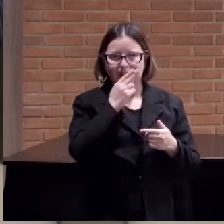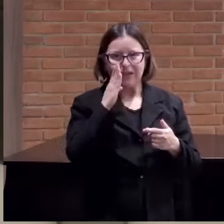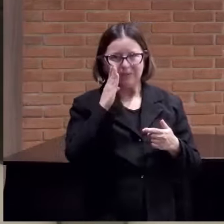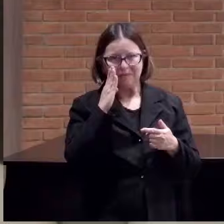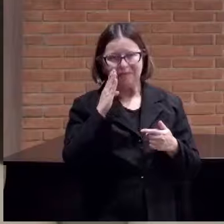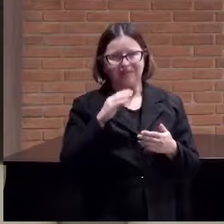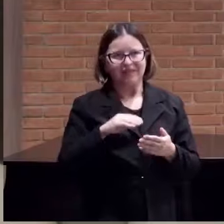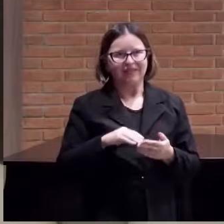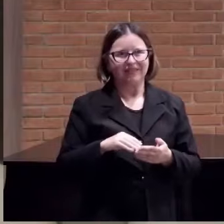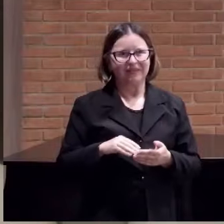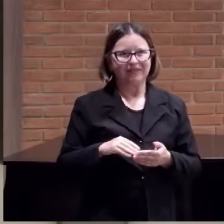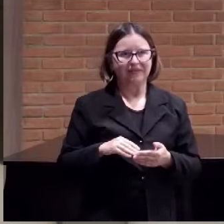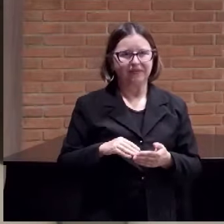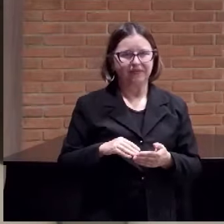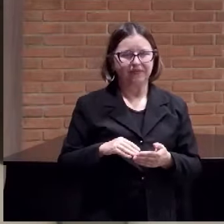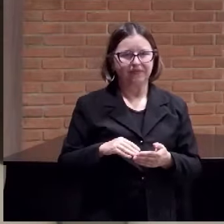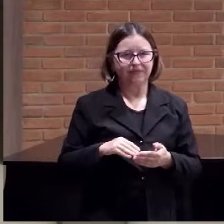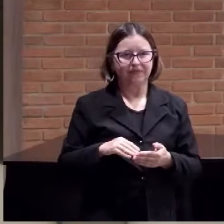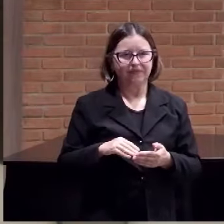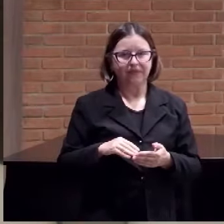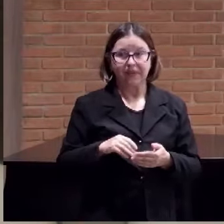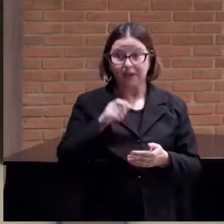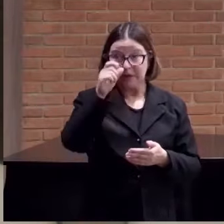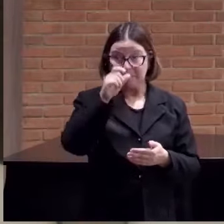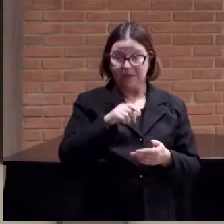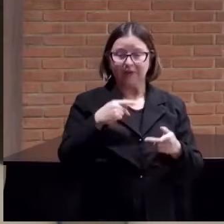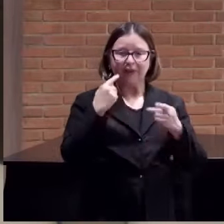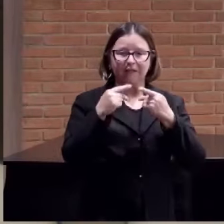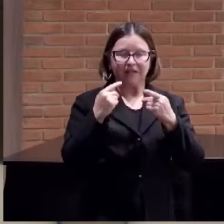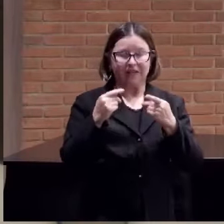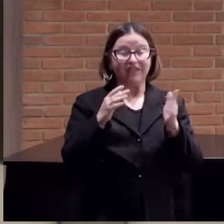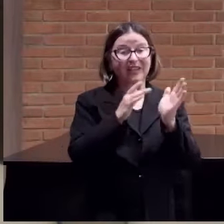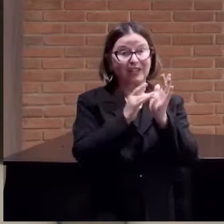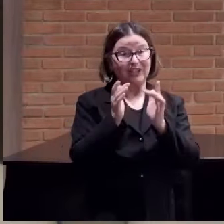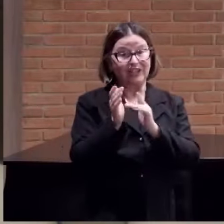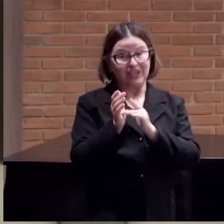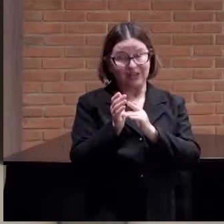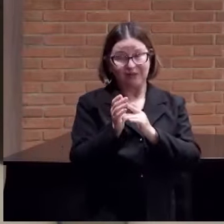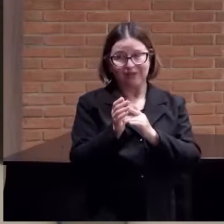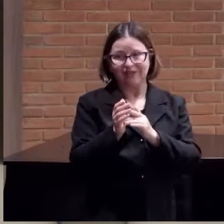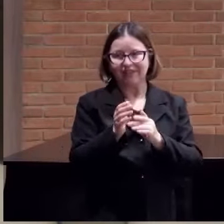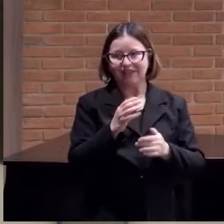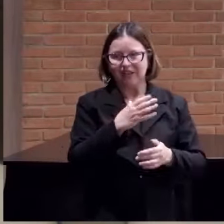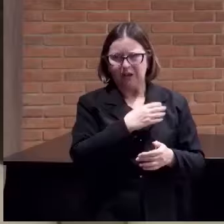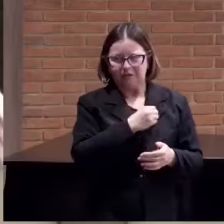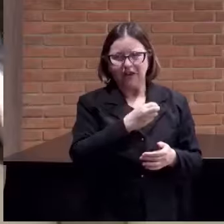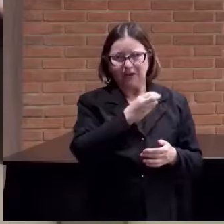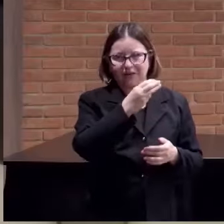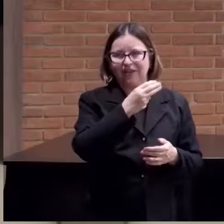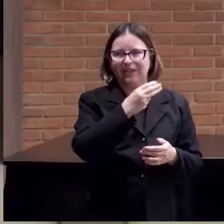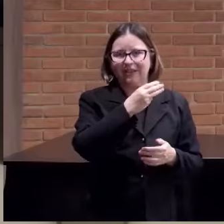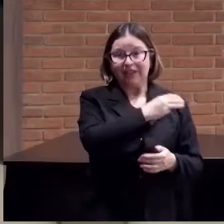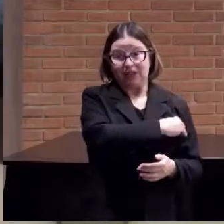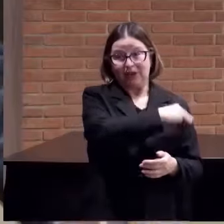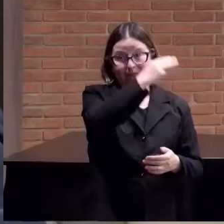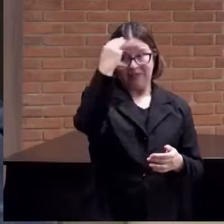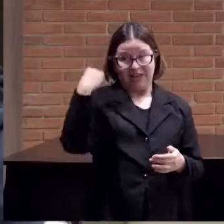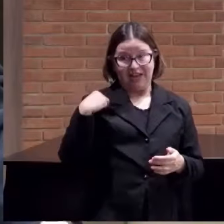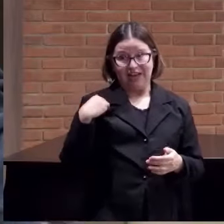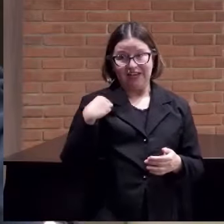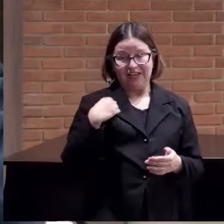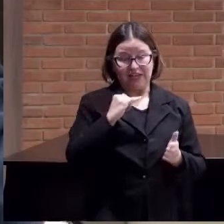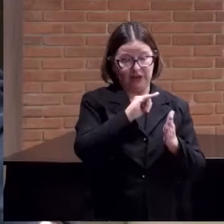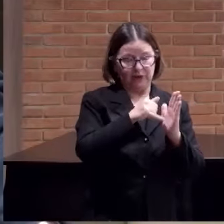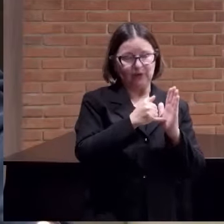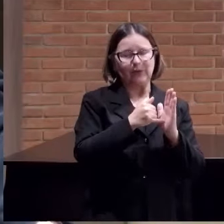Aquele que dissesse que o Jesus histórico, o Jesus de Nazaré, o filho da Maria e do José, era o